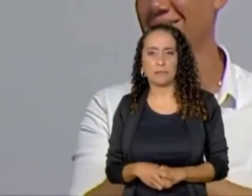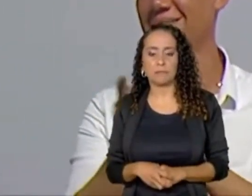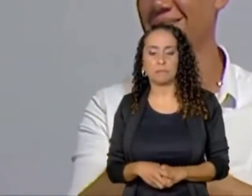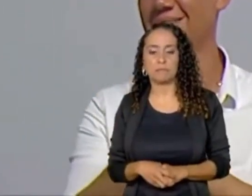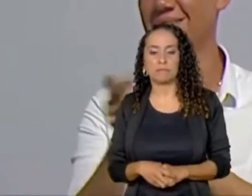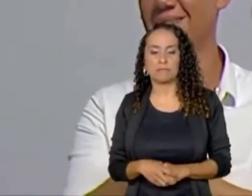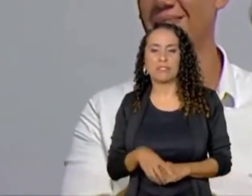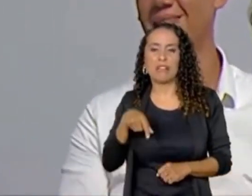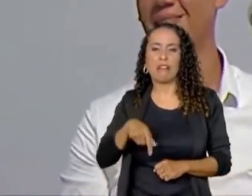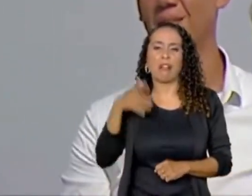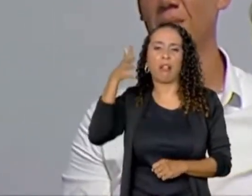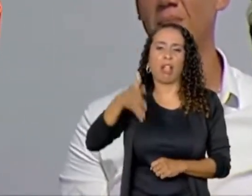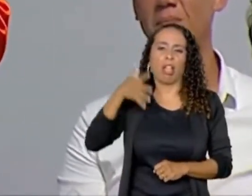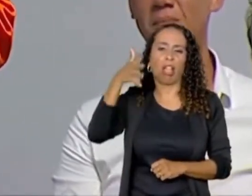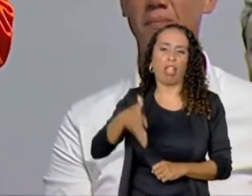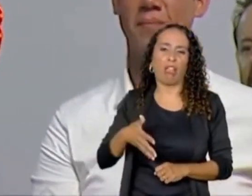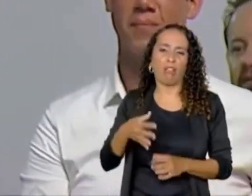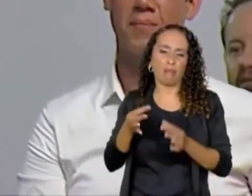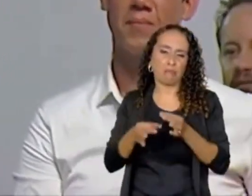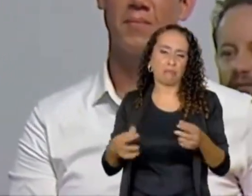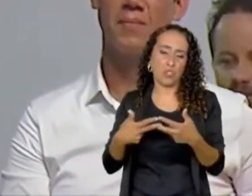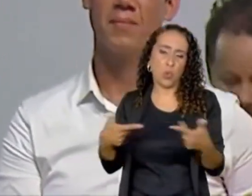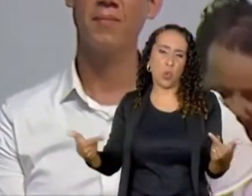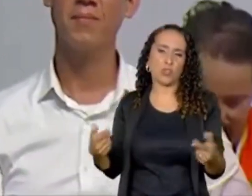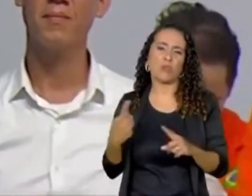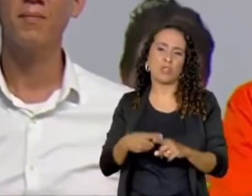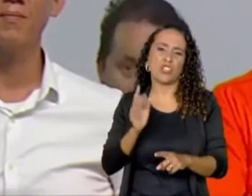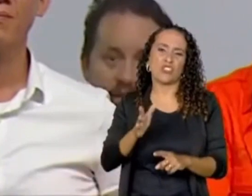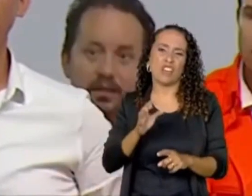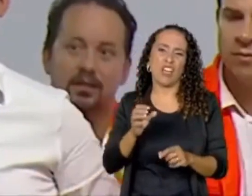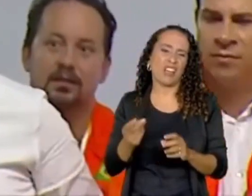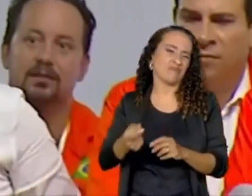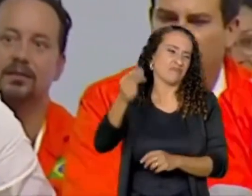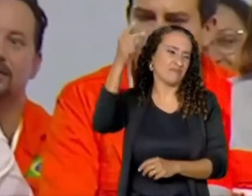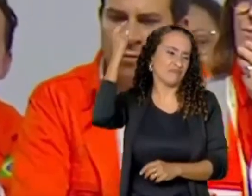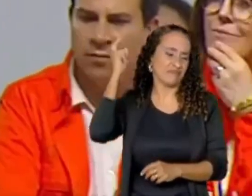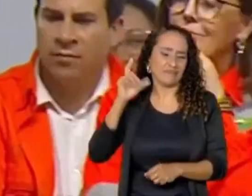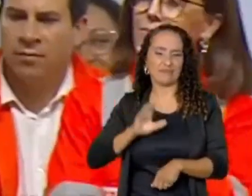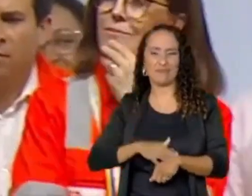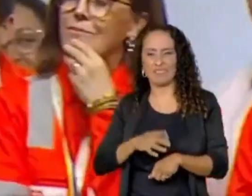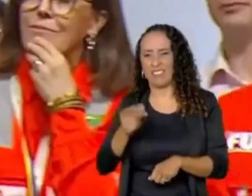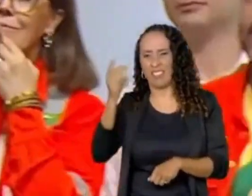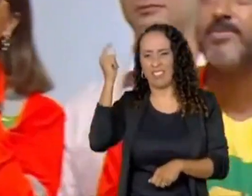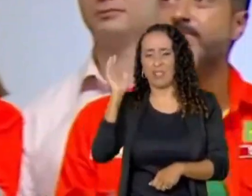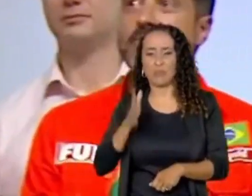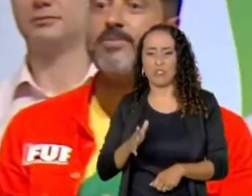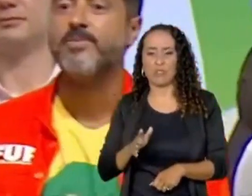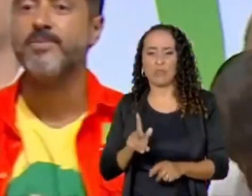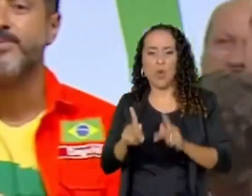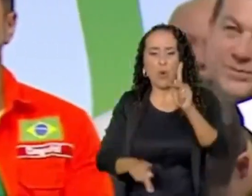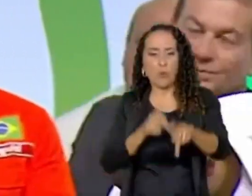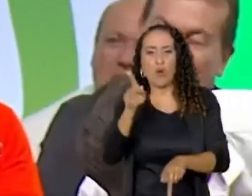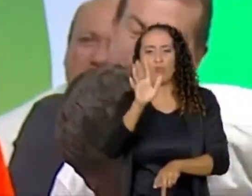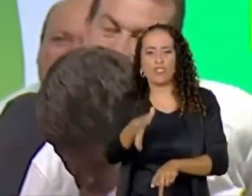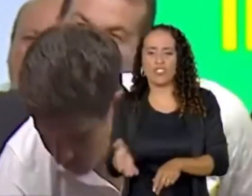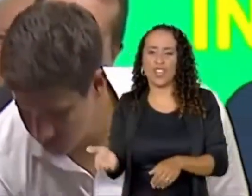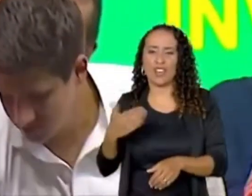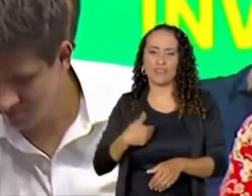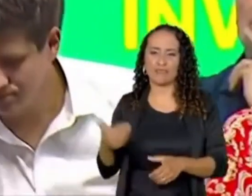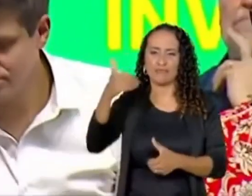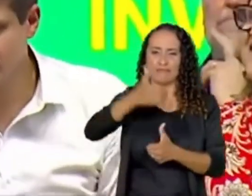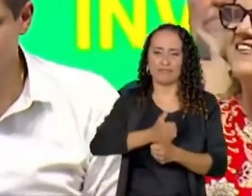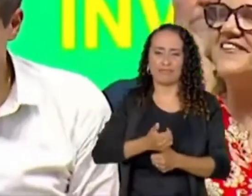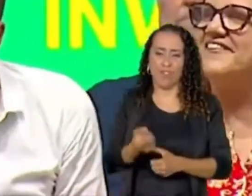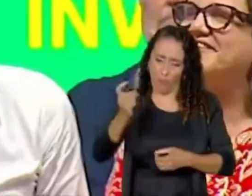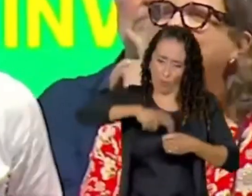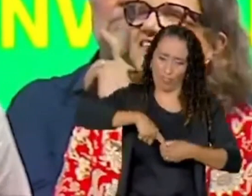Eu nem deveria estar contando essas coisas aqui, porque já se passou muito tempo, o povo já me colocou de volta, as